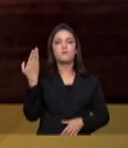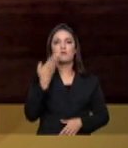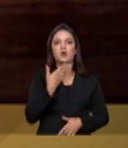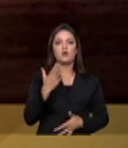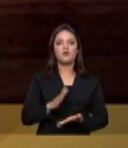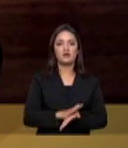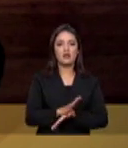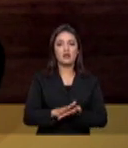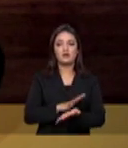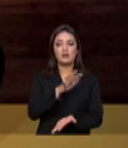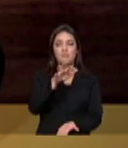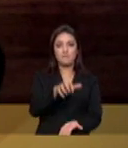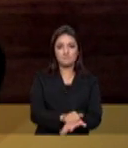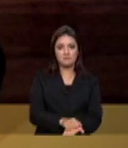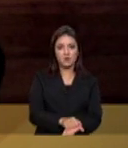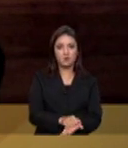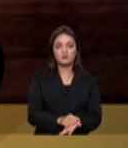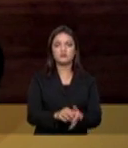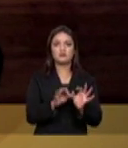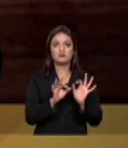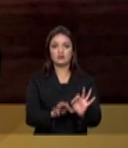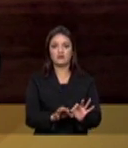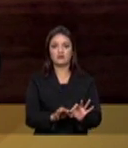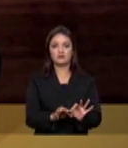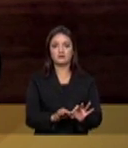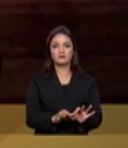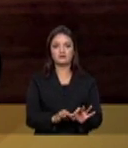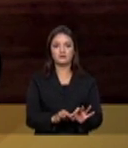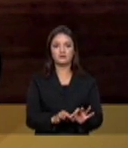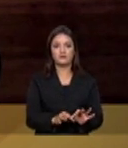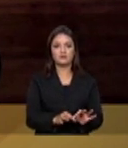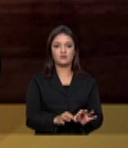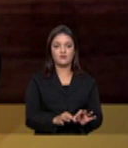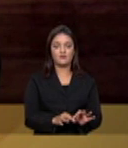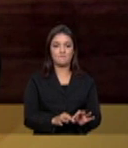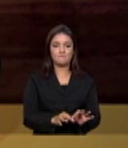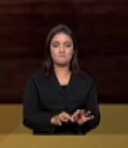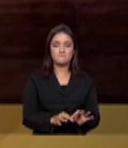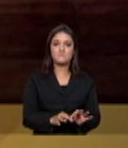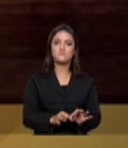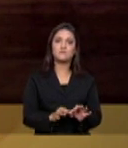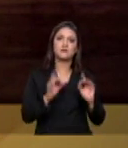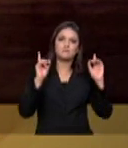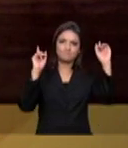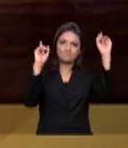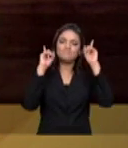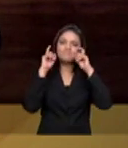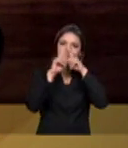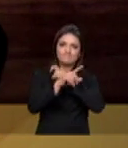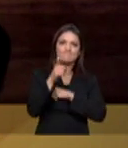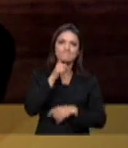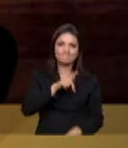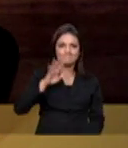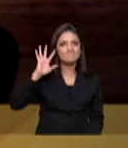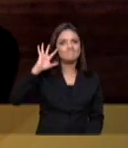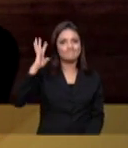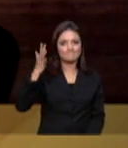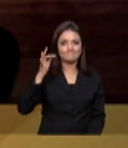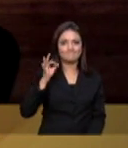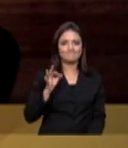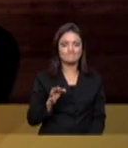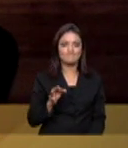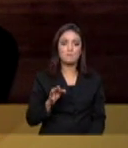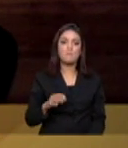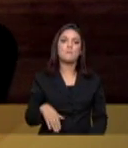passada da posse justa e prece A melhor solução do litígio levando-se em consideração